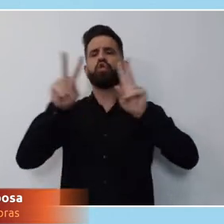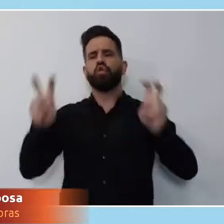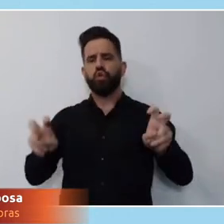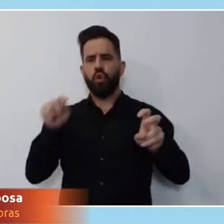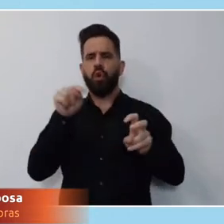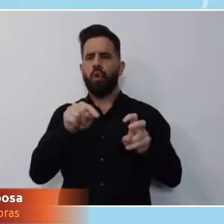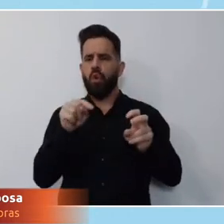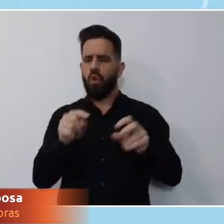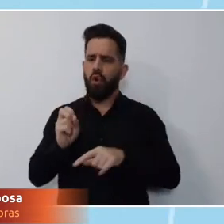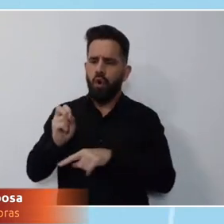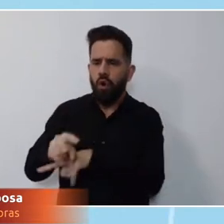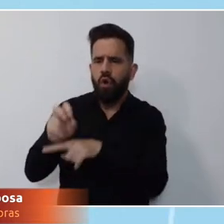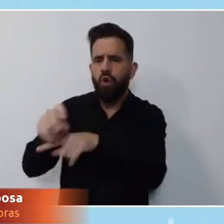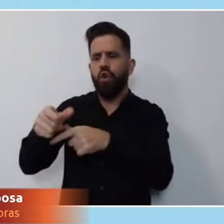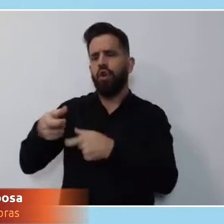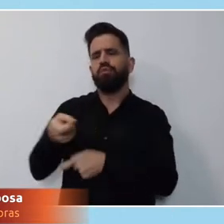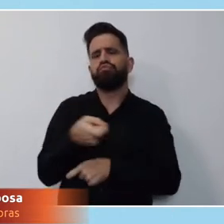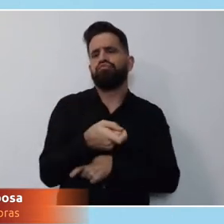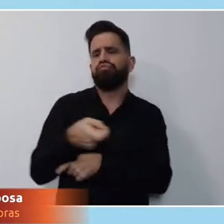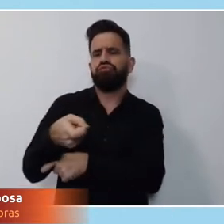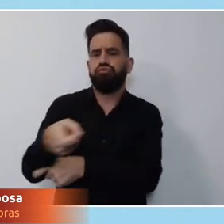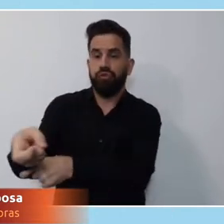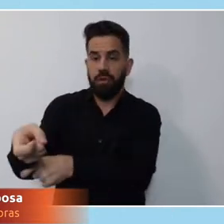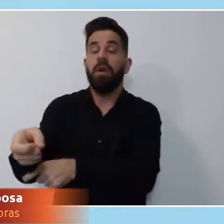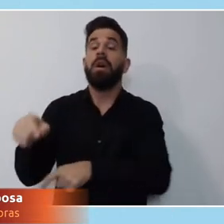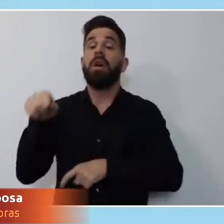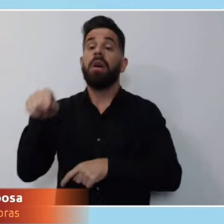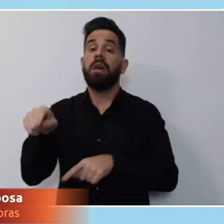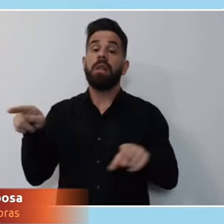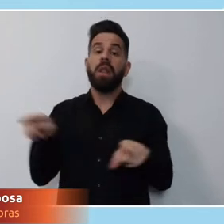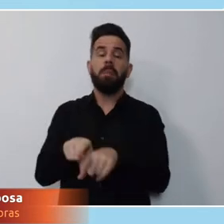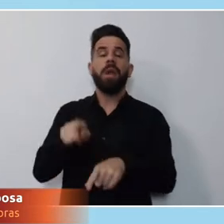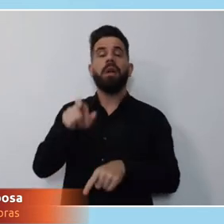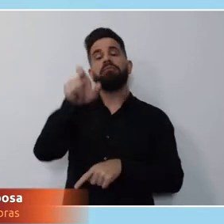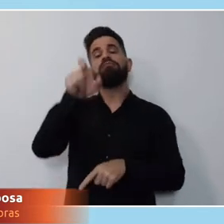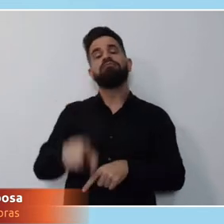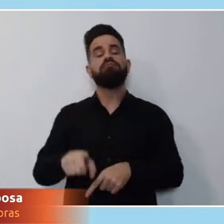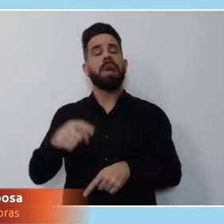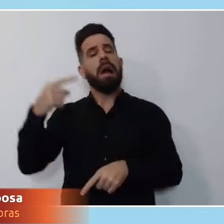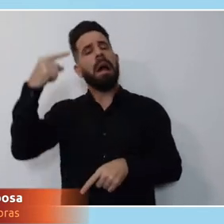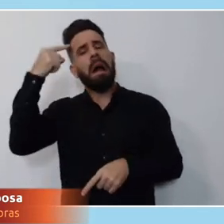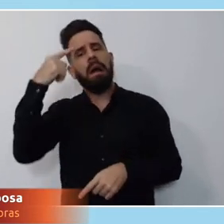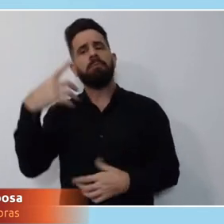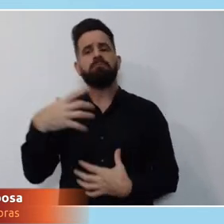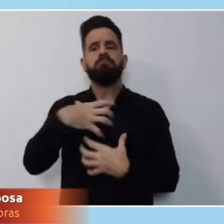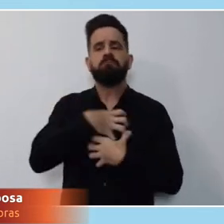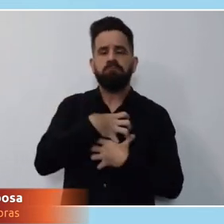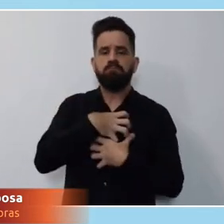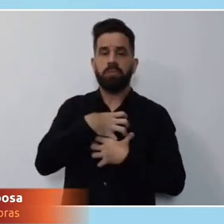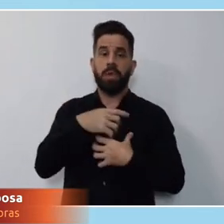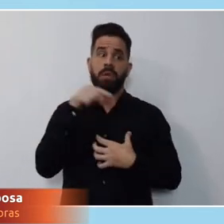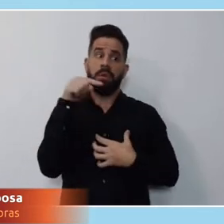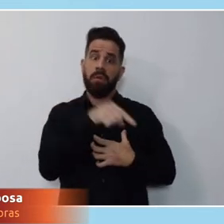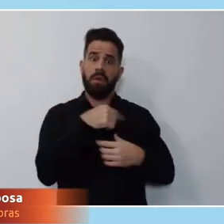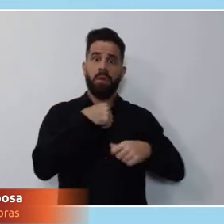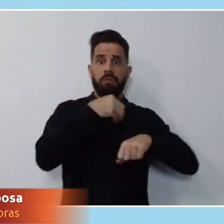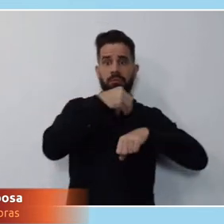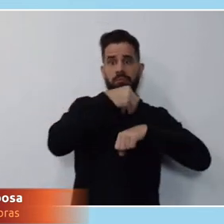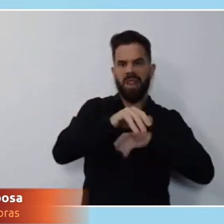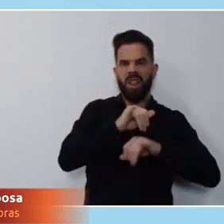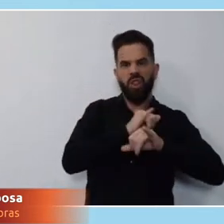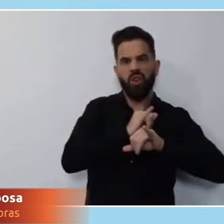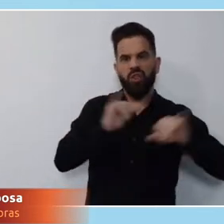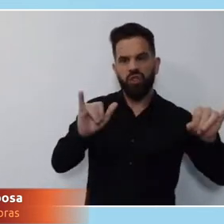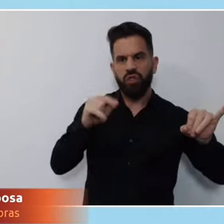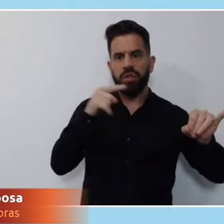E qual é a posição da senhora em relação ao que eu falei na notícia, de que há muitos especialistas que criticam,